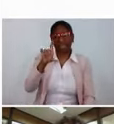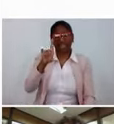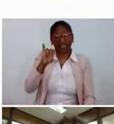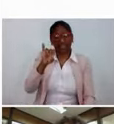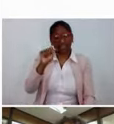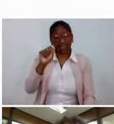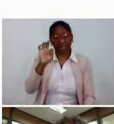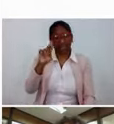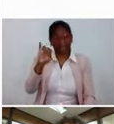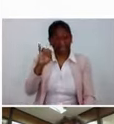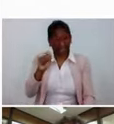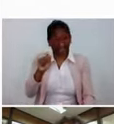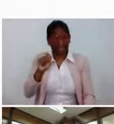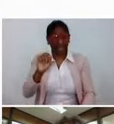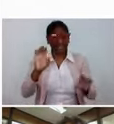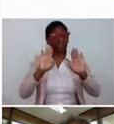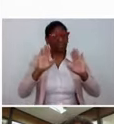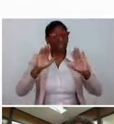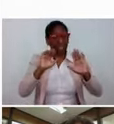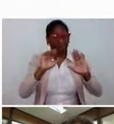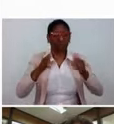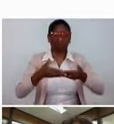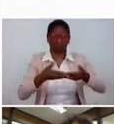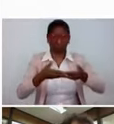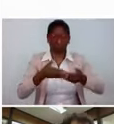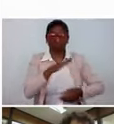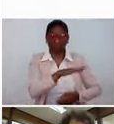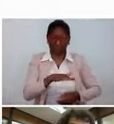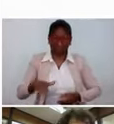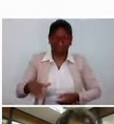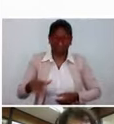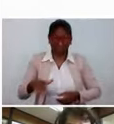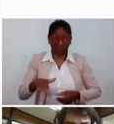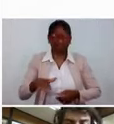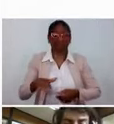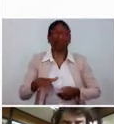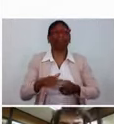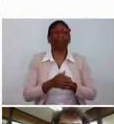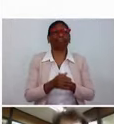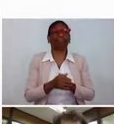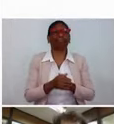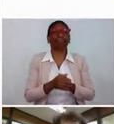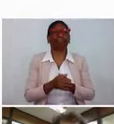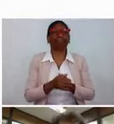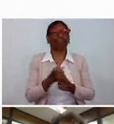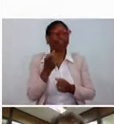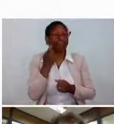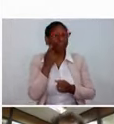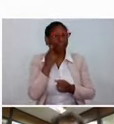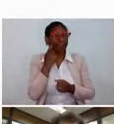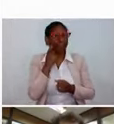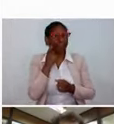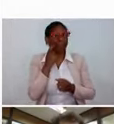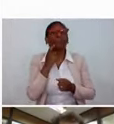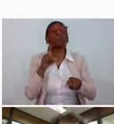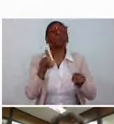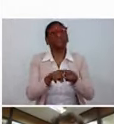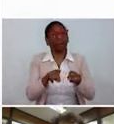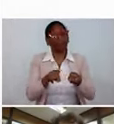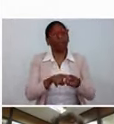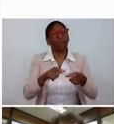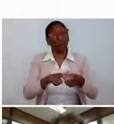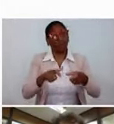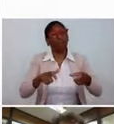são dados exclusivos de leitos pediátricos, o outro que a gente estava mostrando é leitos adultos, né? Então, essa evolução também ocorre em